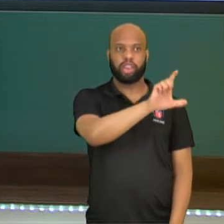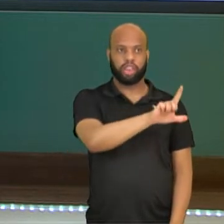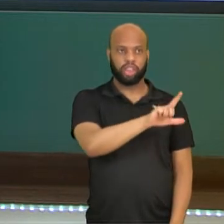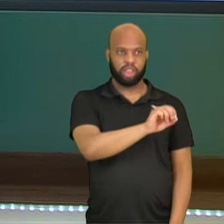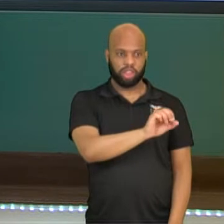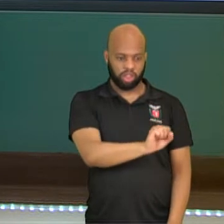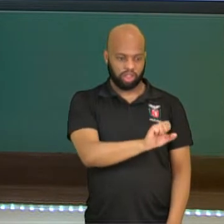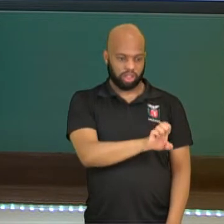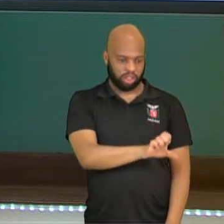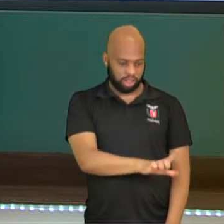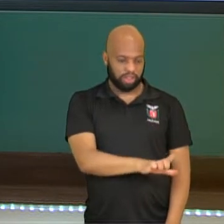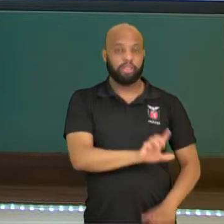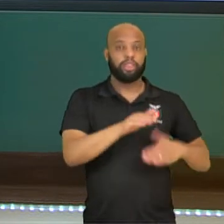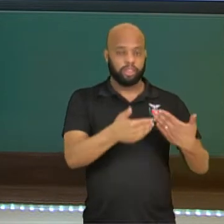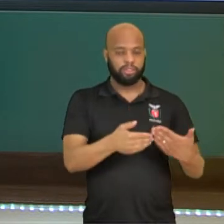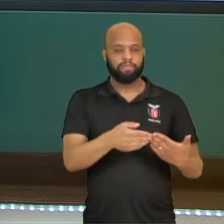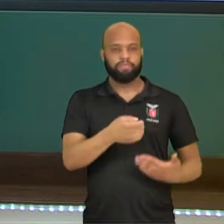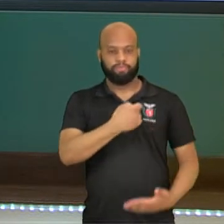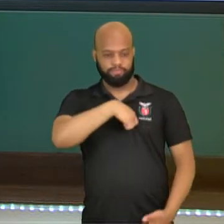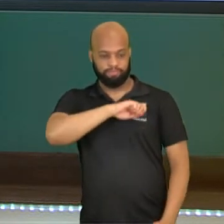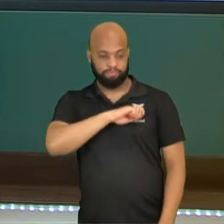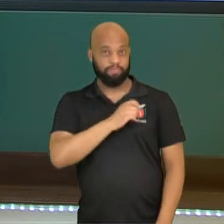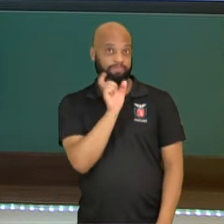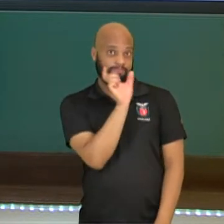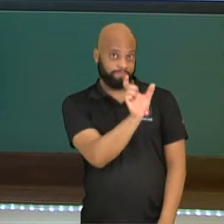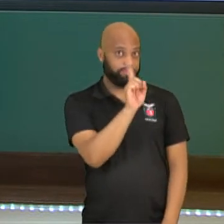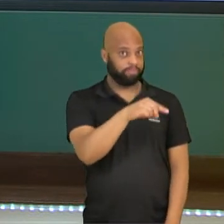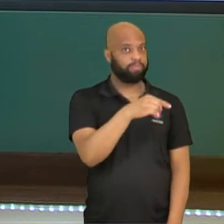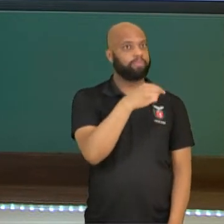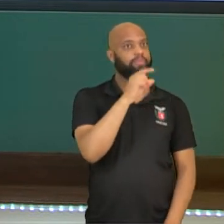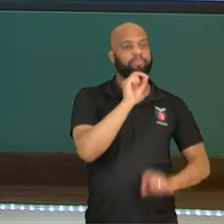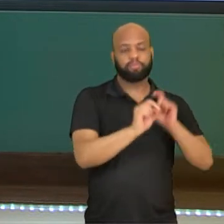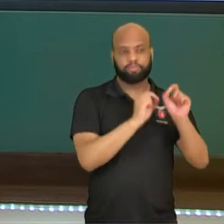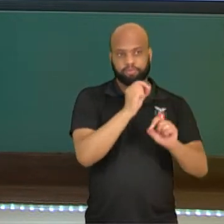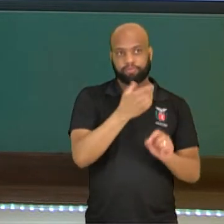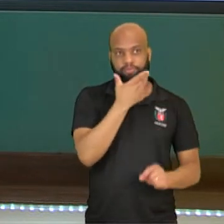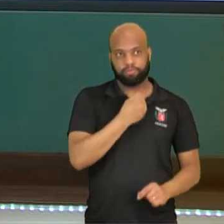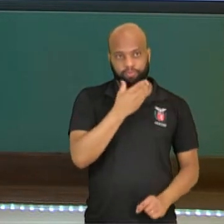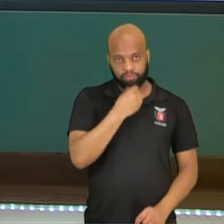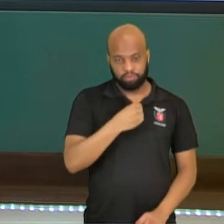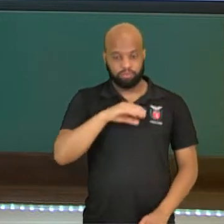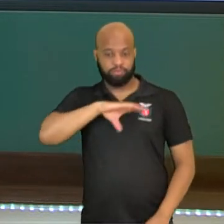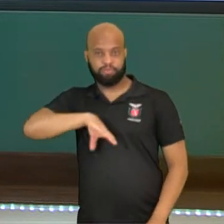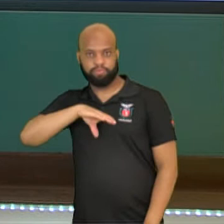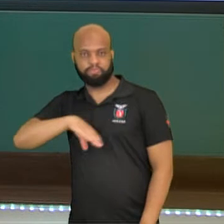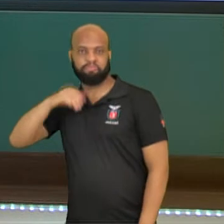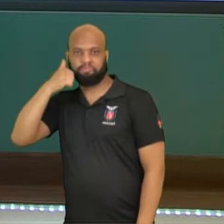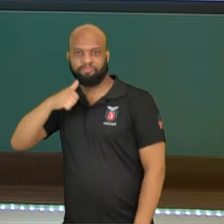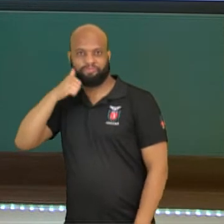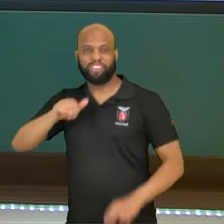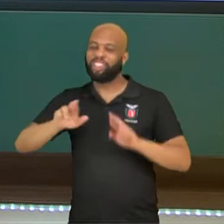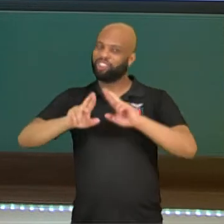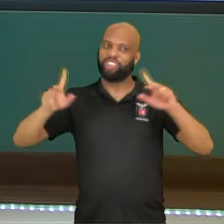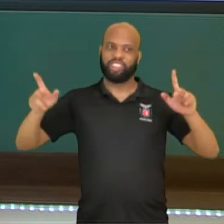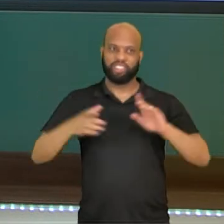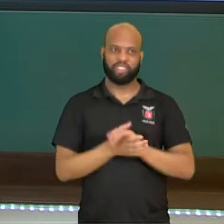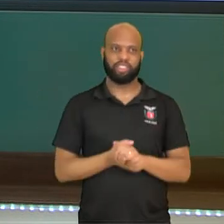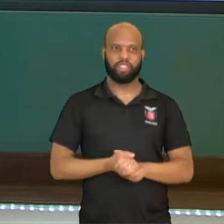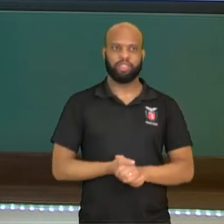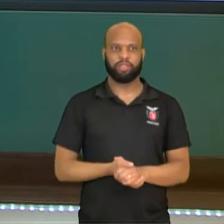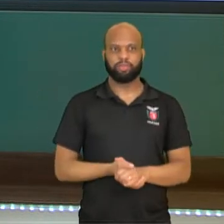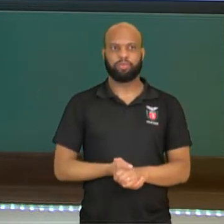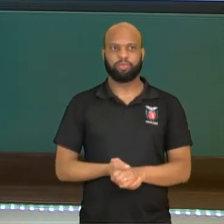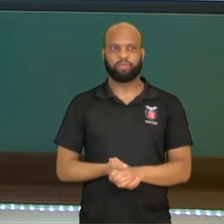masculinas, português são palavras femininas. E palavras femininas aqui no texto, la costumbre,